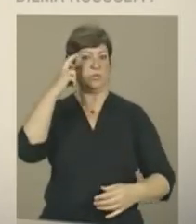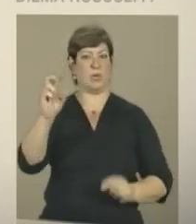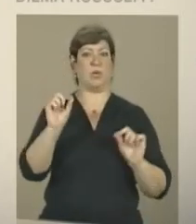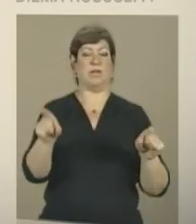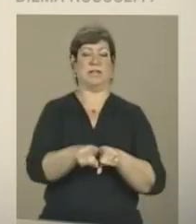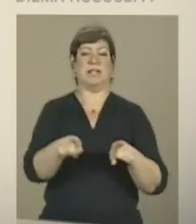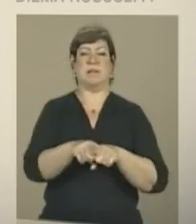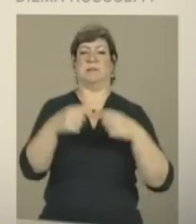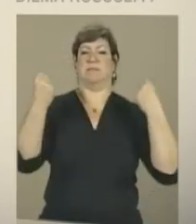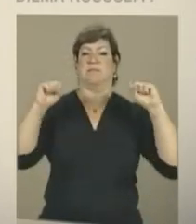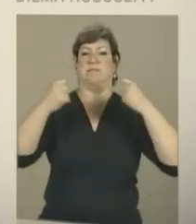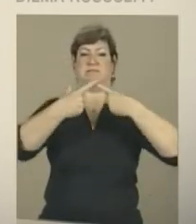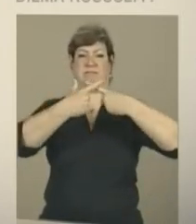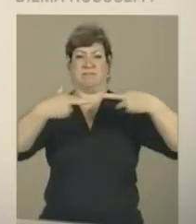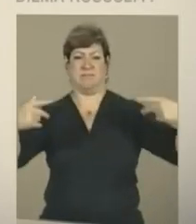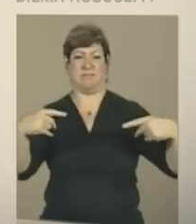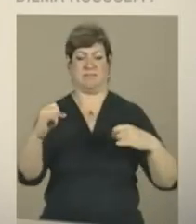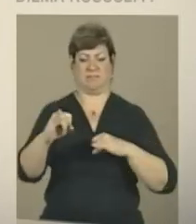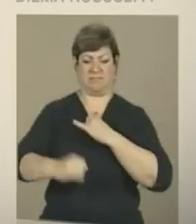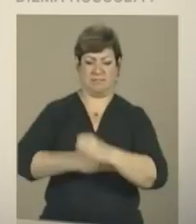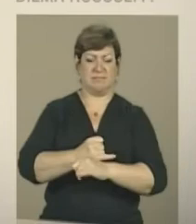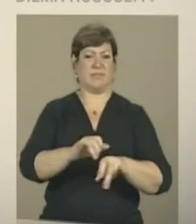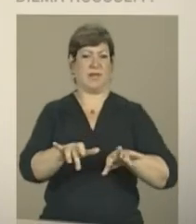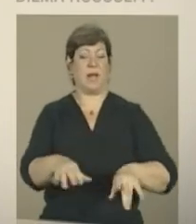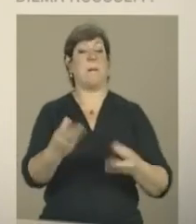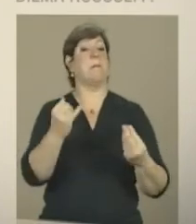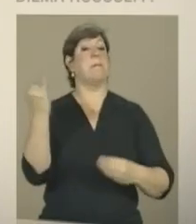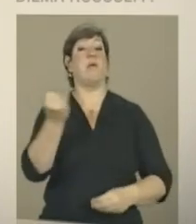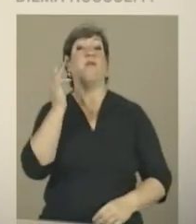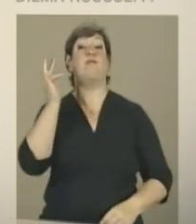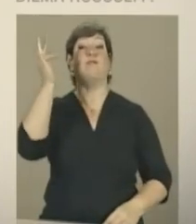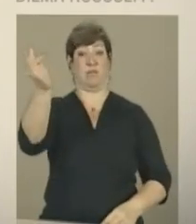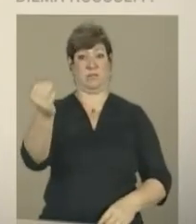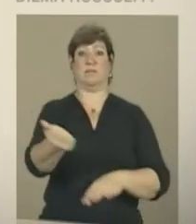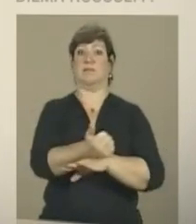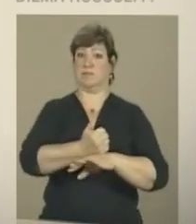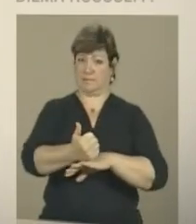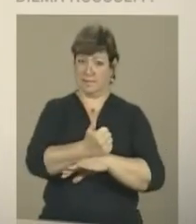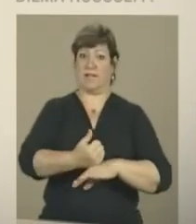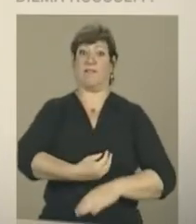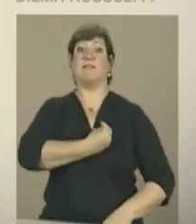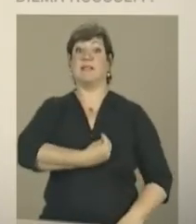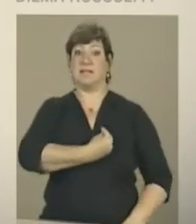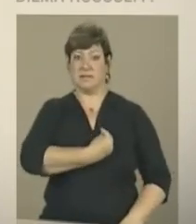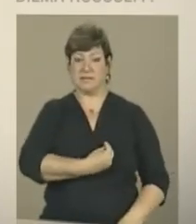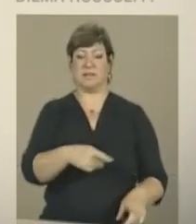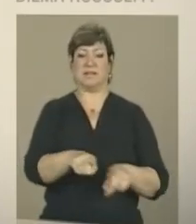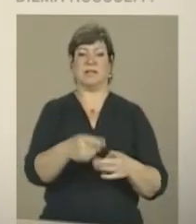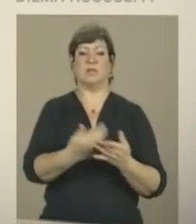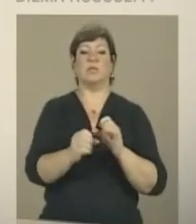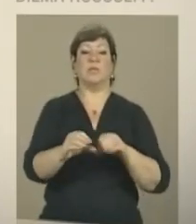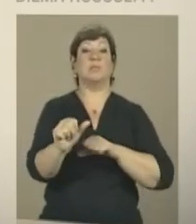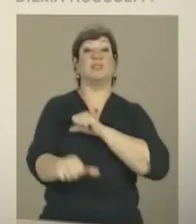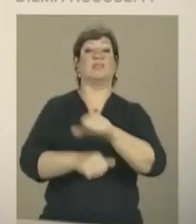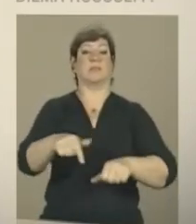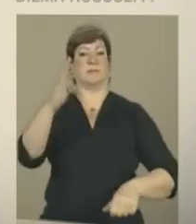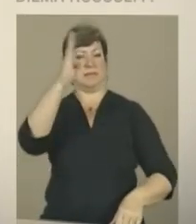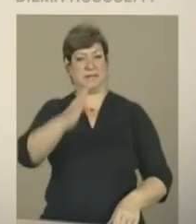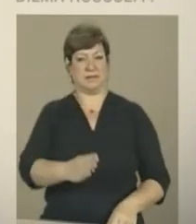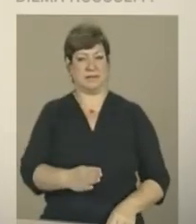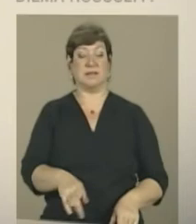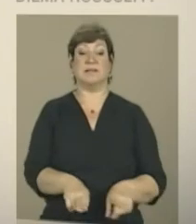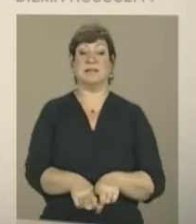acesso atividades que serão muito importante para o seu futuro é uma mudança na forma de fazer educação no Brasil